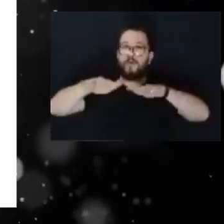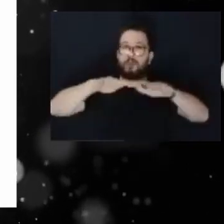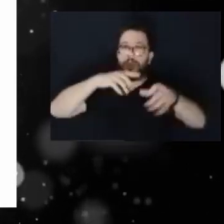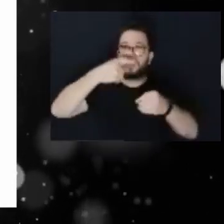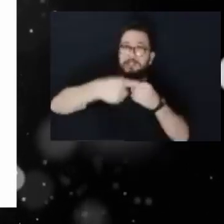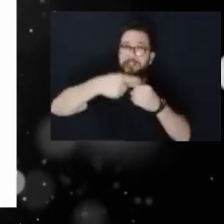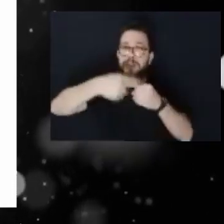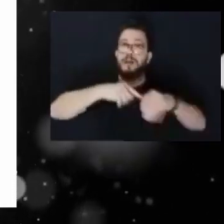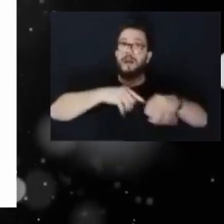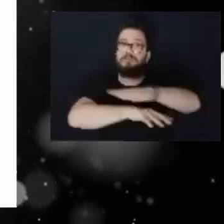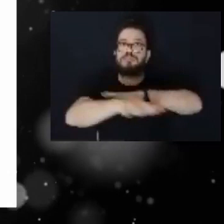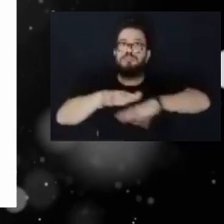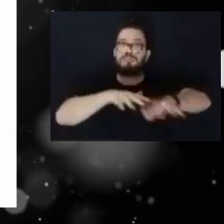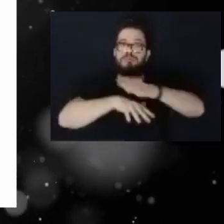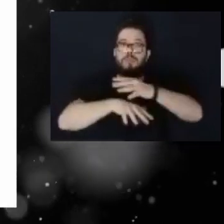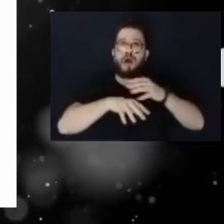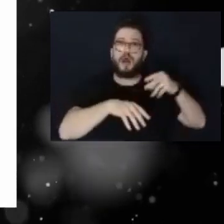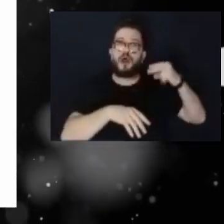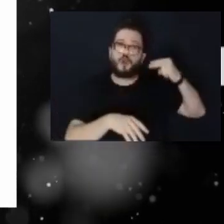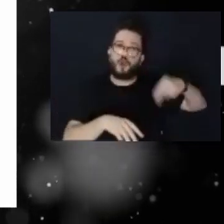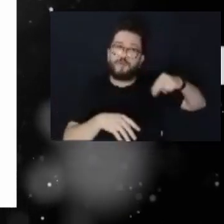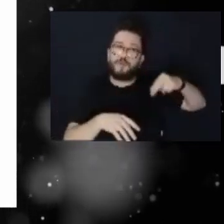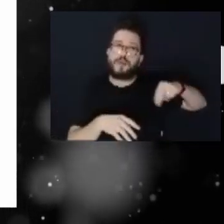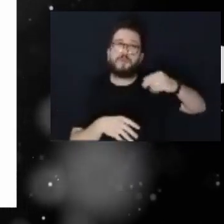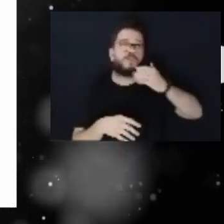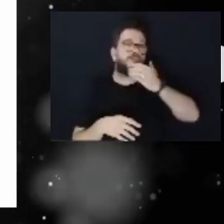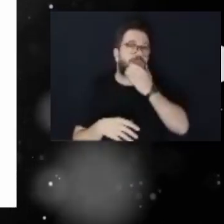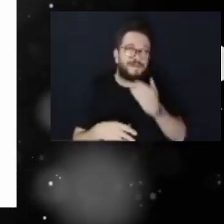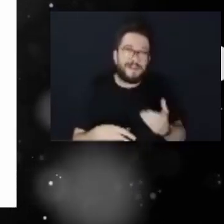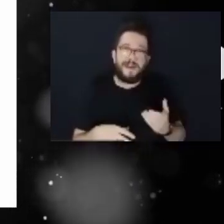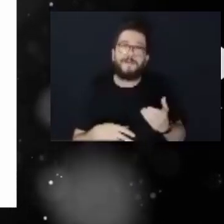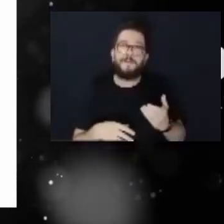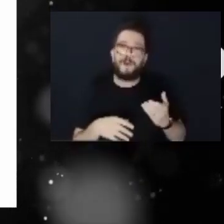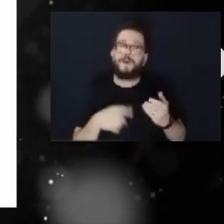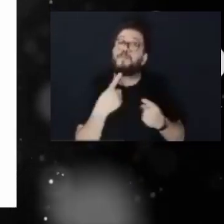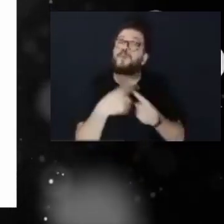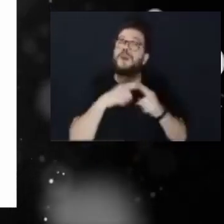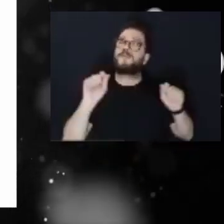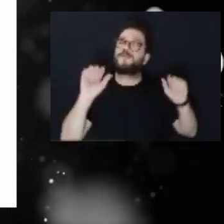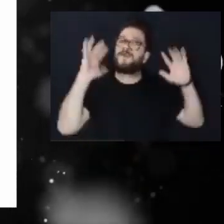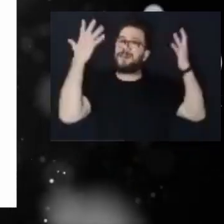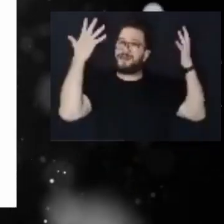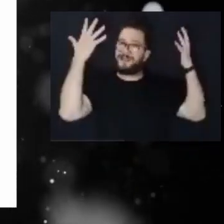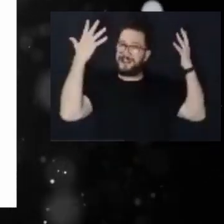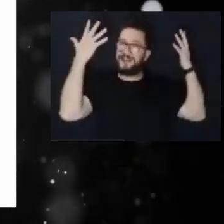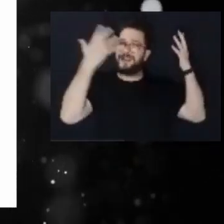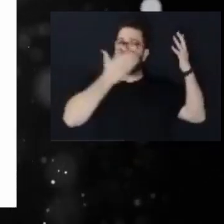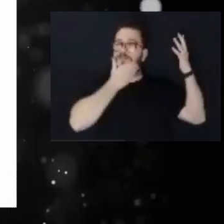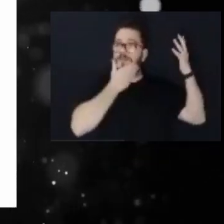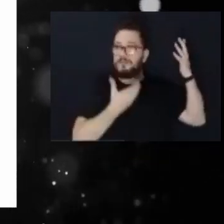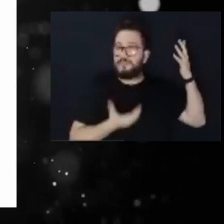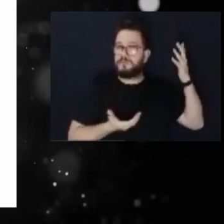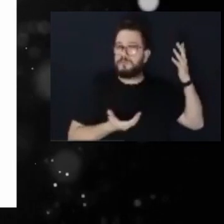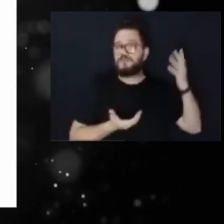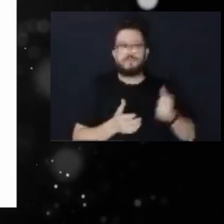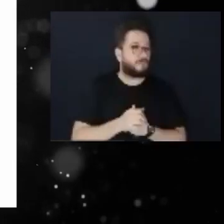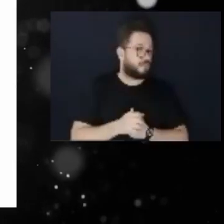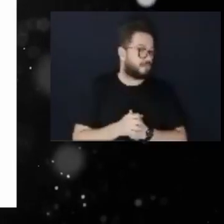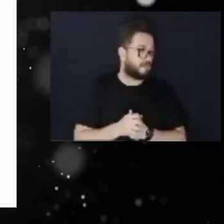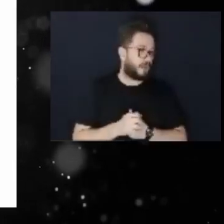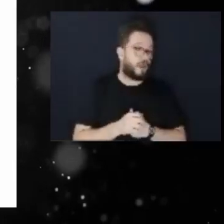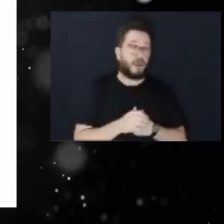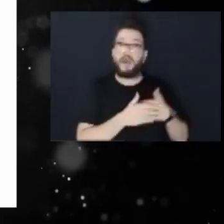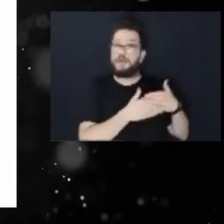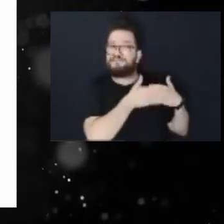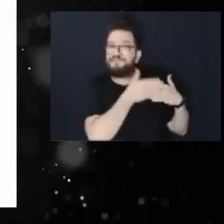outro em dezembro e janeiro, nas festas de final de ano. Agora nós temos patamares equivalentes aos